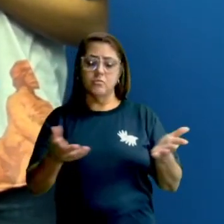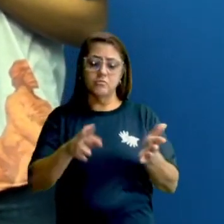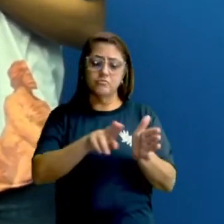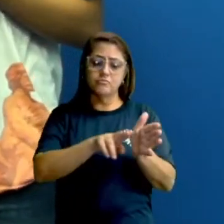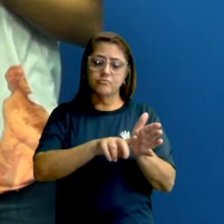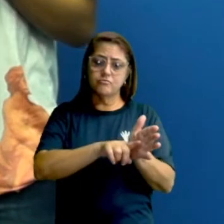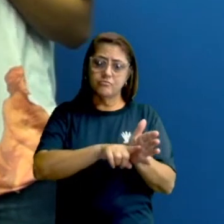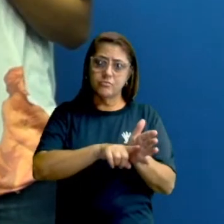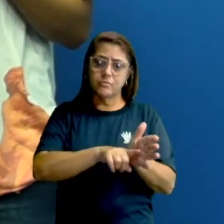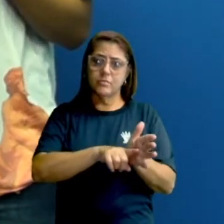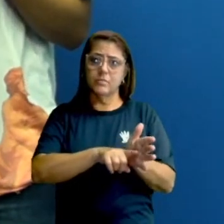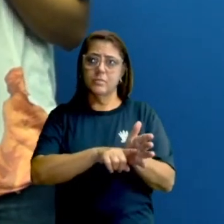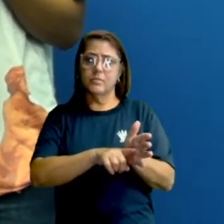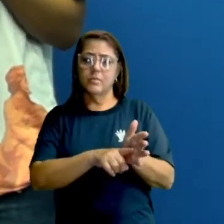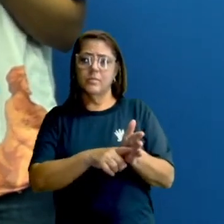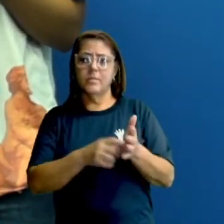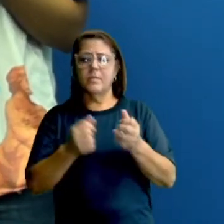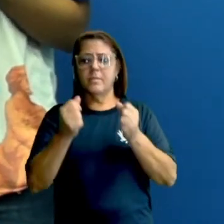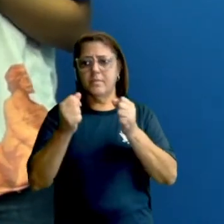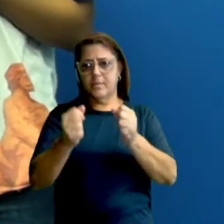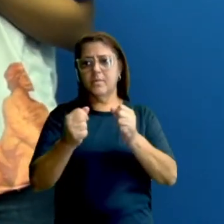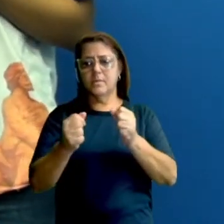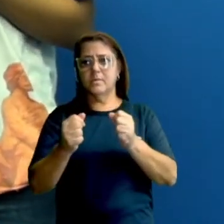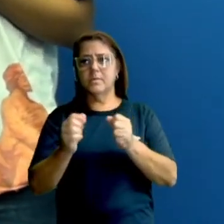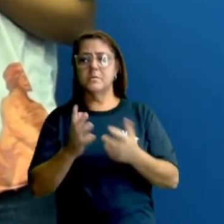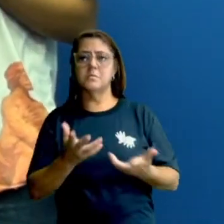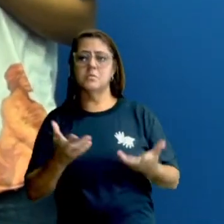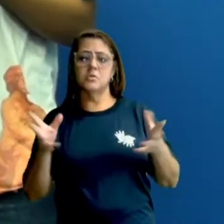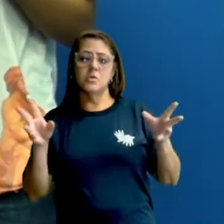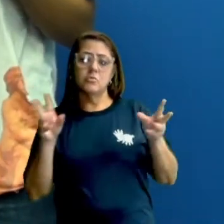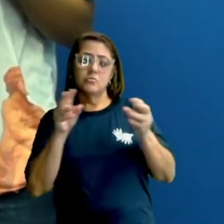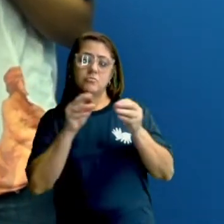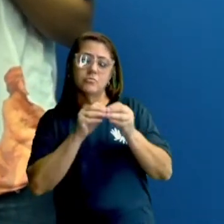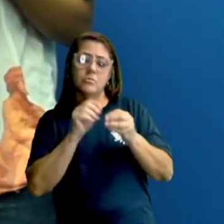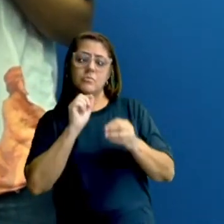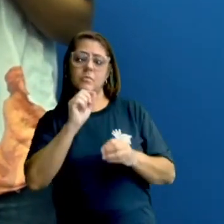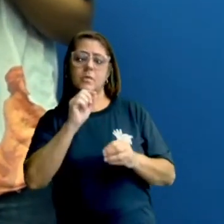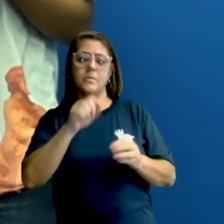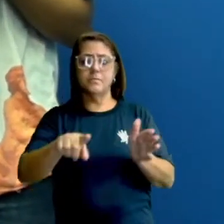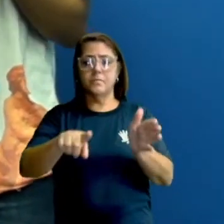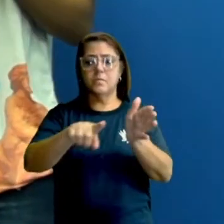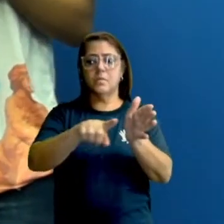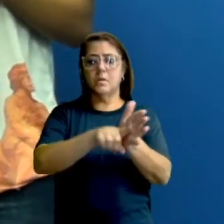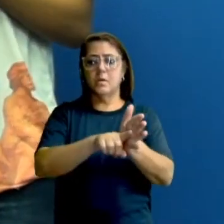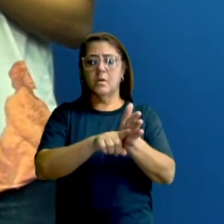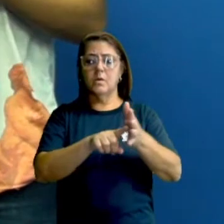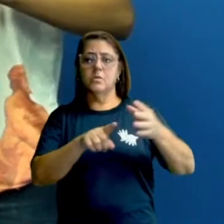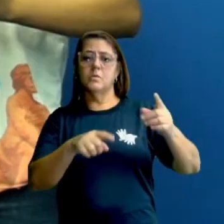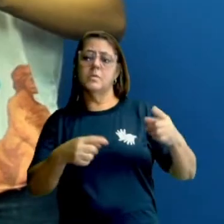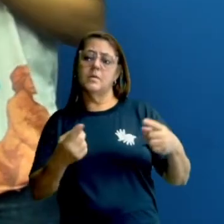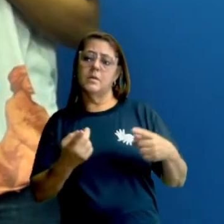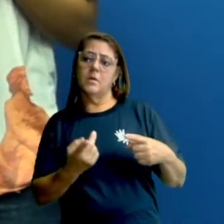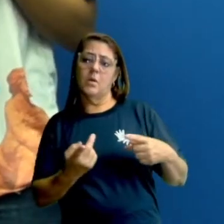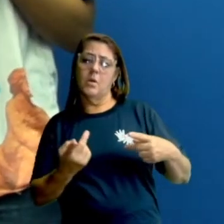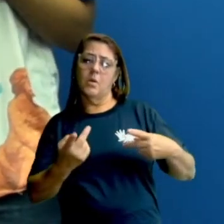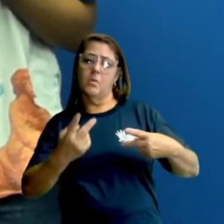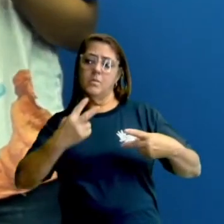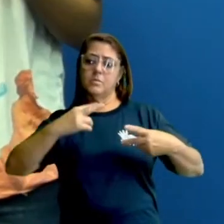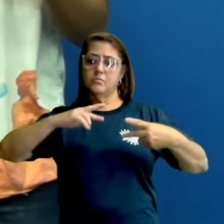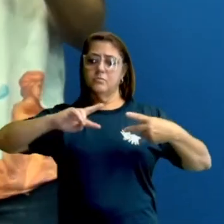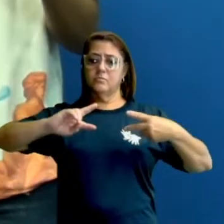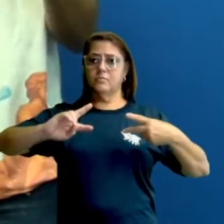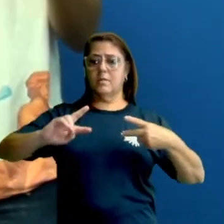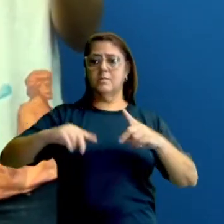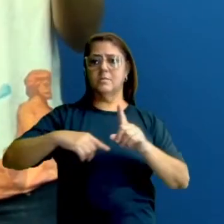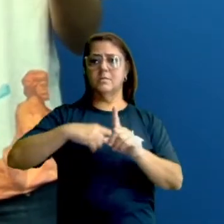subtração. Então, o que é que podemos concluir com isso? Que a subtração, ela é a